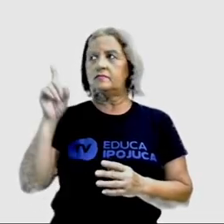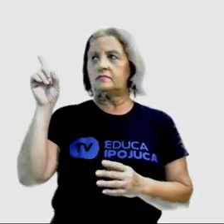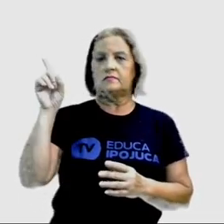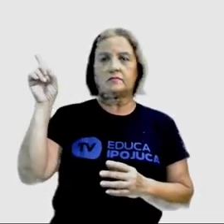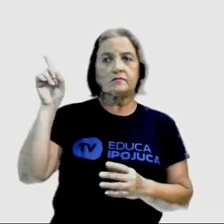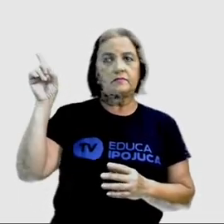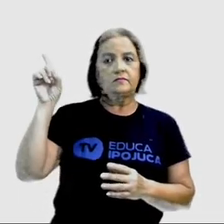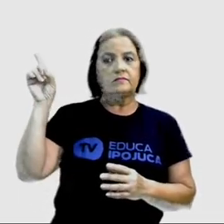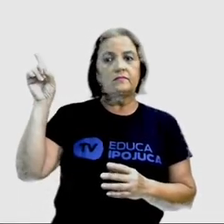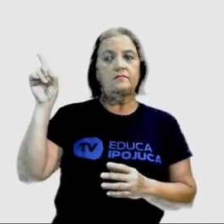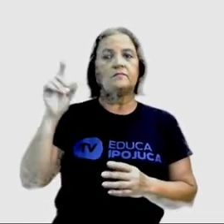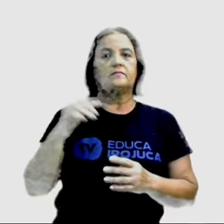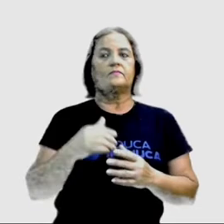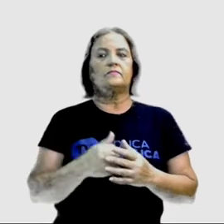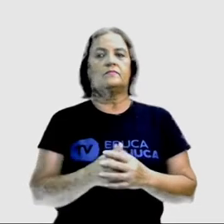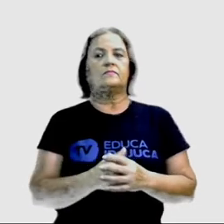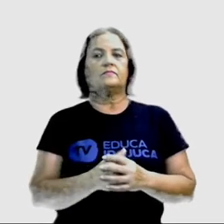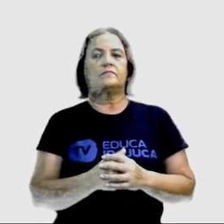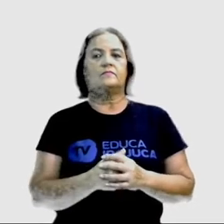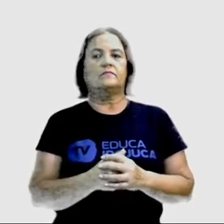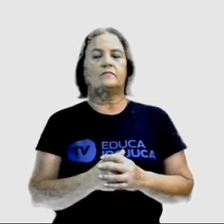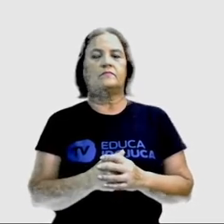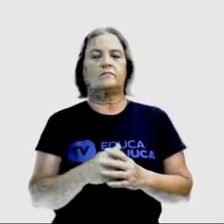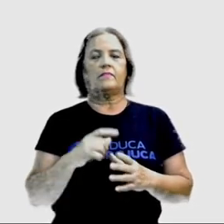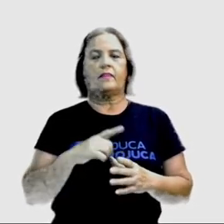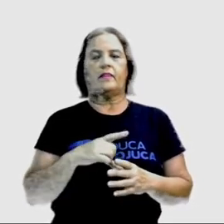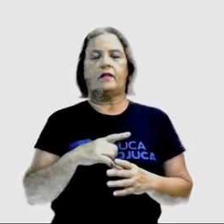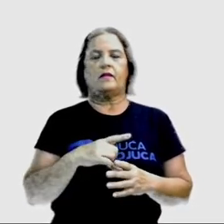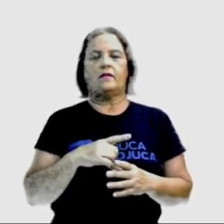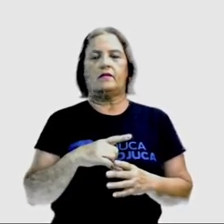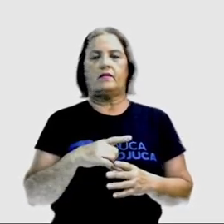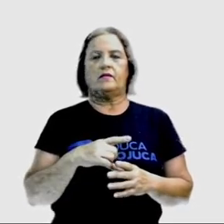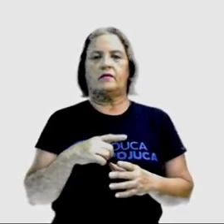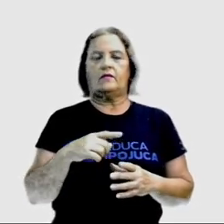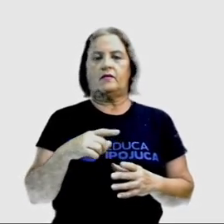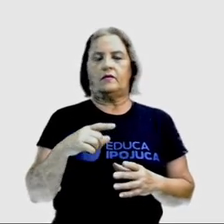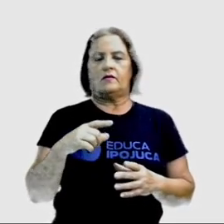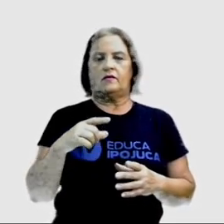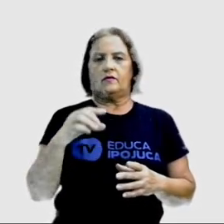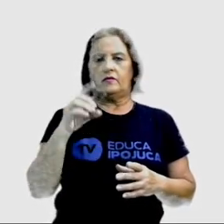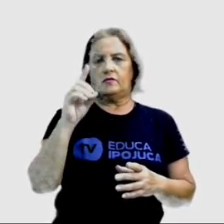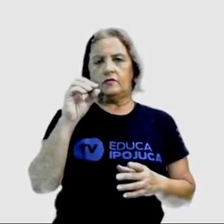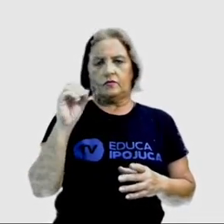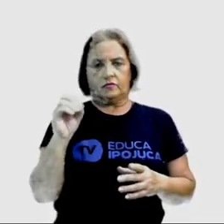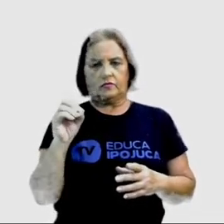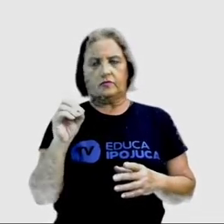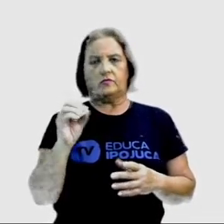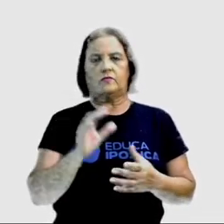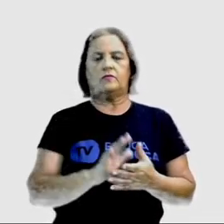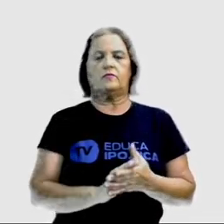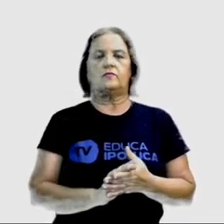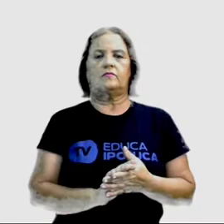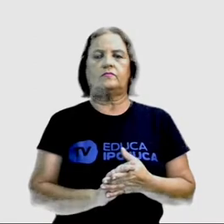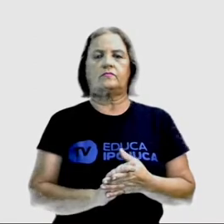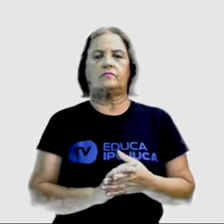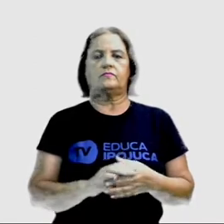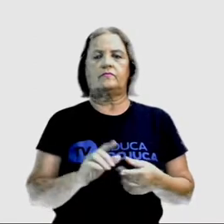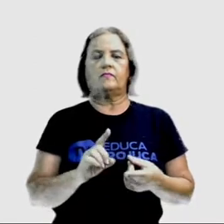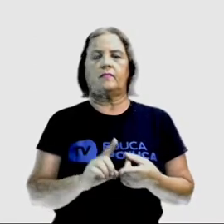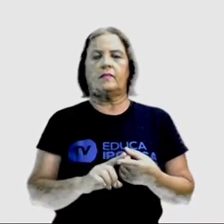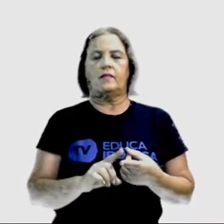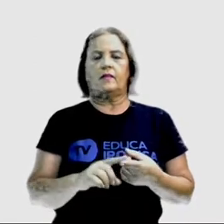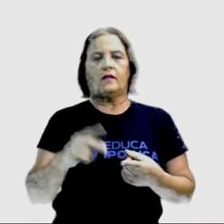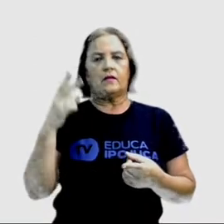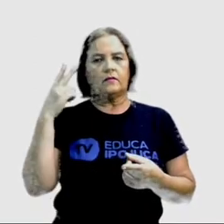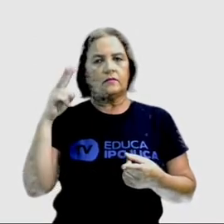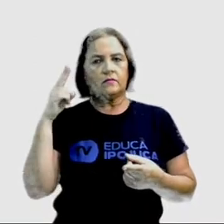work? Does it work? Nós temos aqui o do para we, you e o they work. Lembrando que